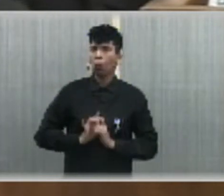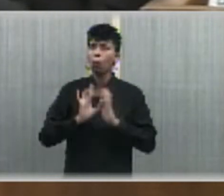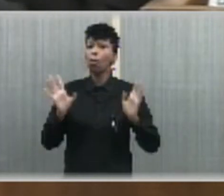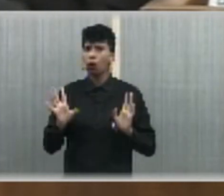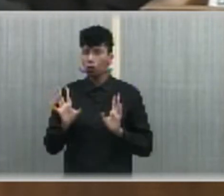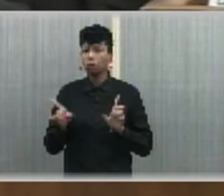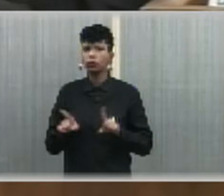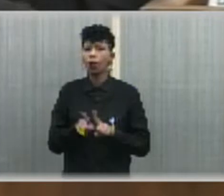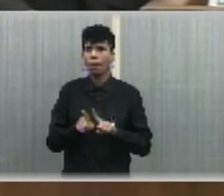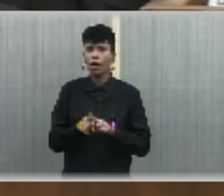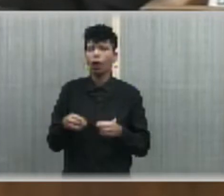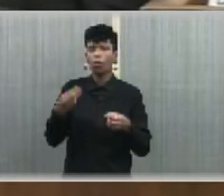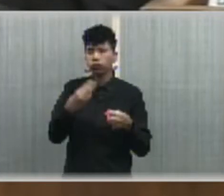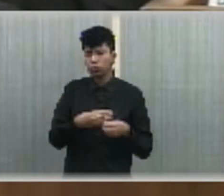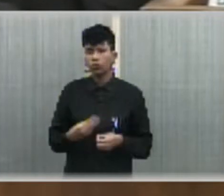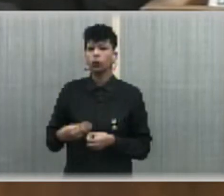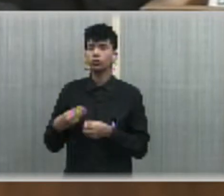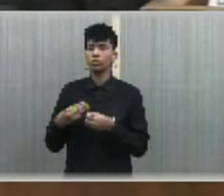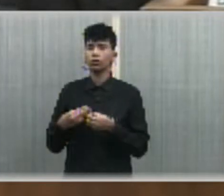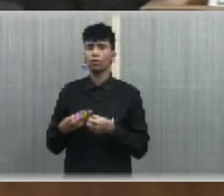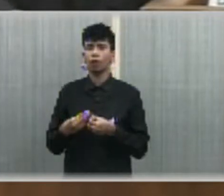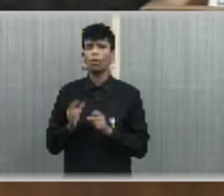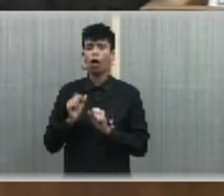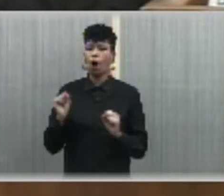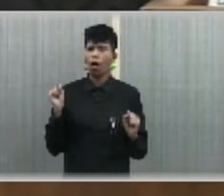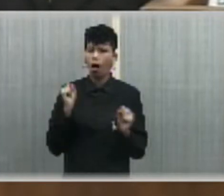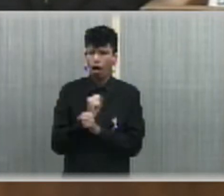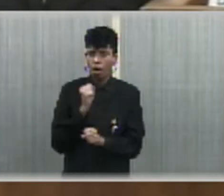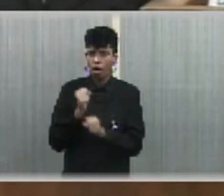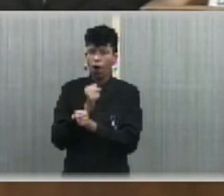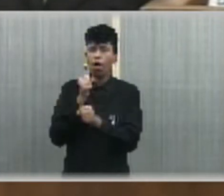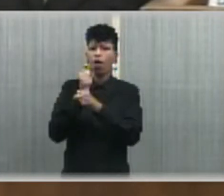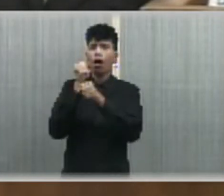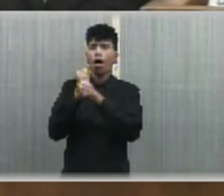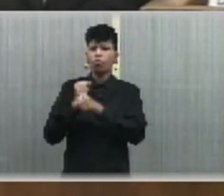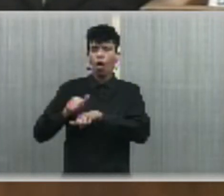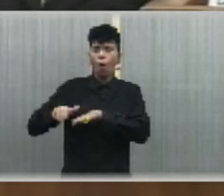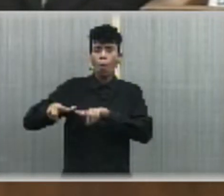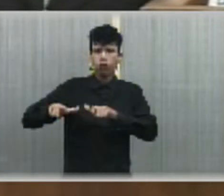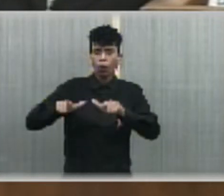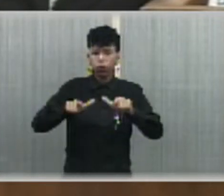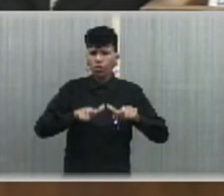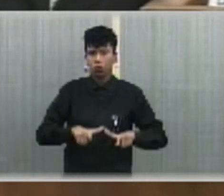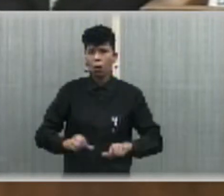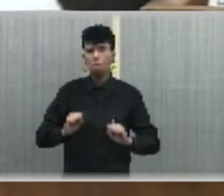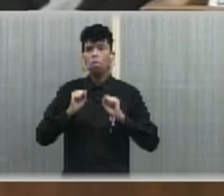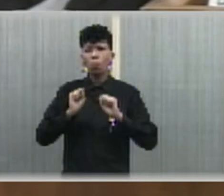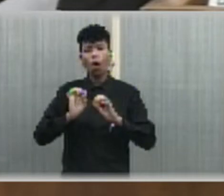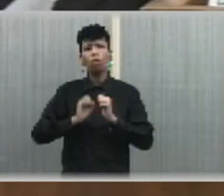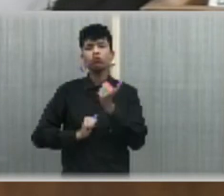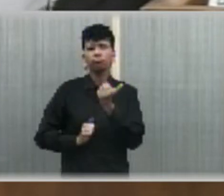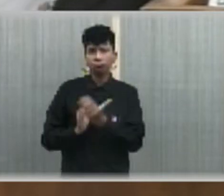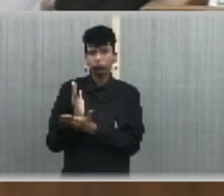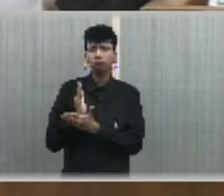da municipalidade para que a obra de asfaltamento fosse executada na cidade